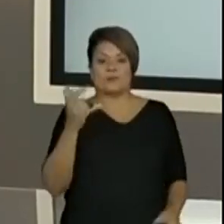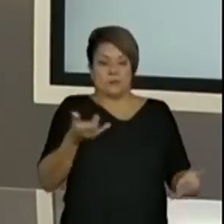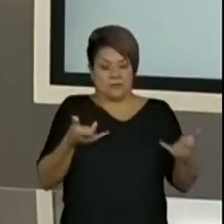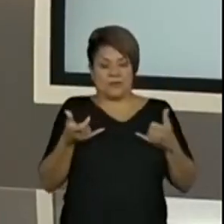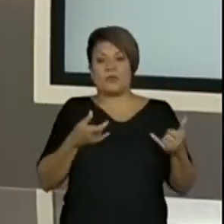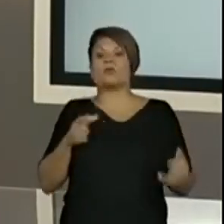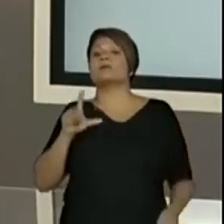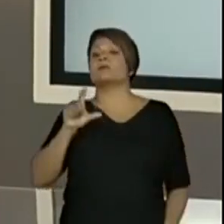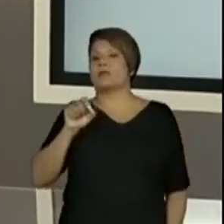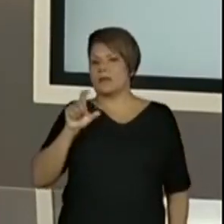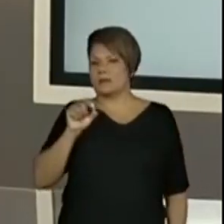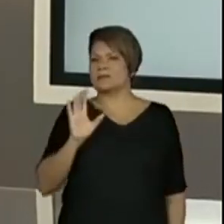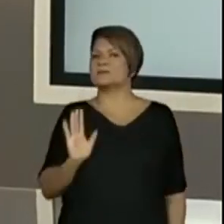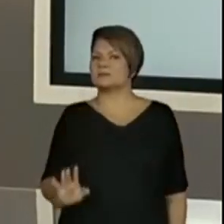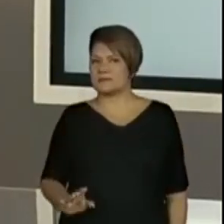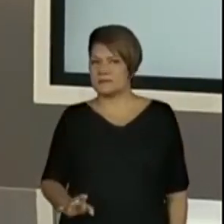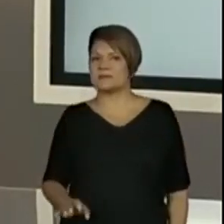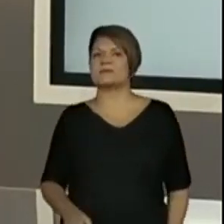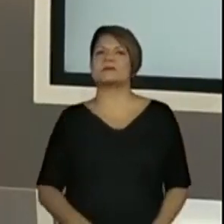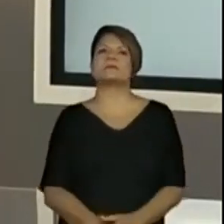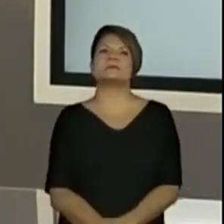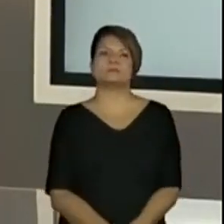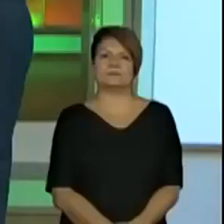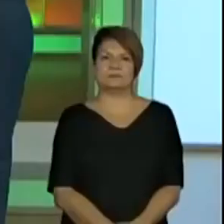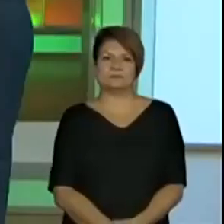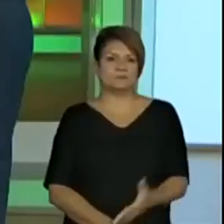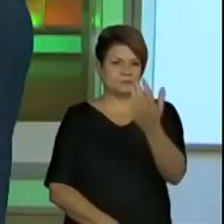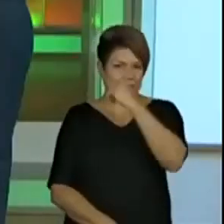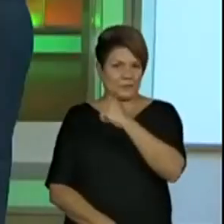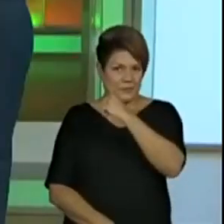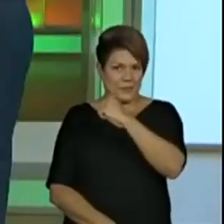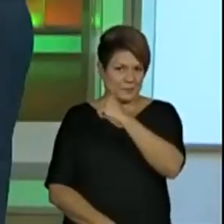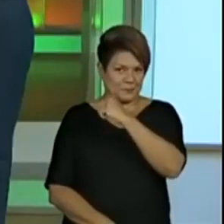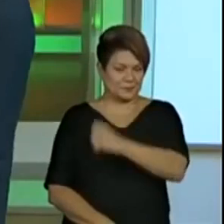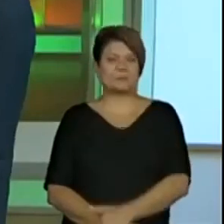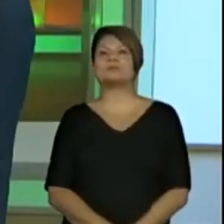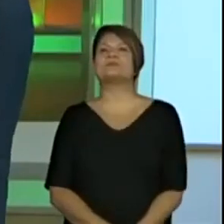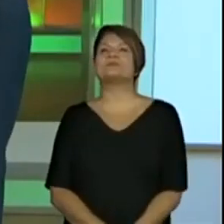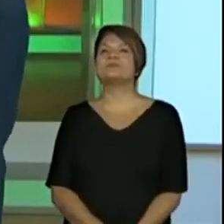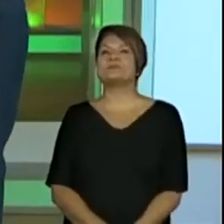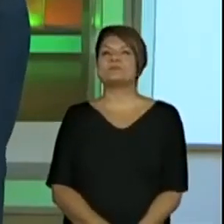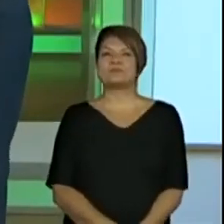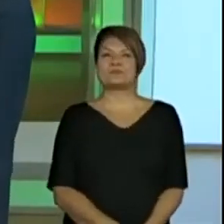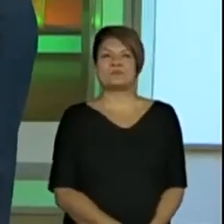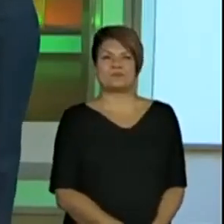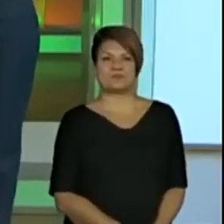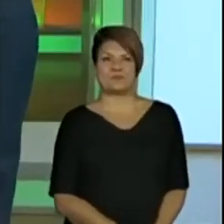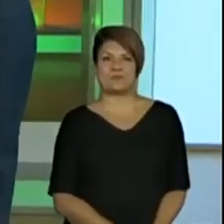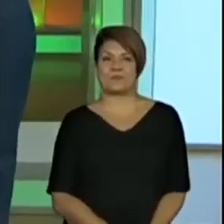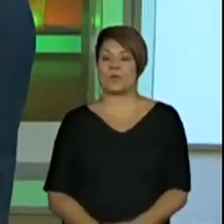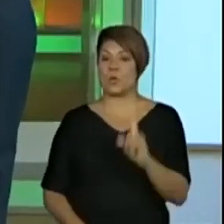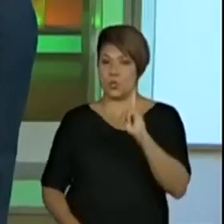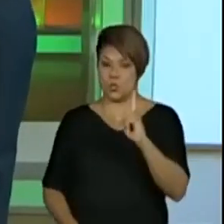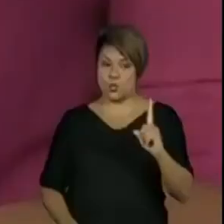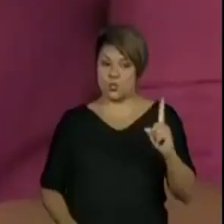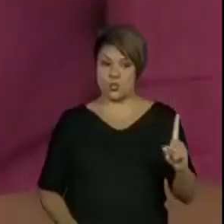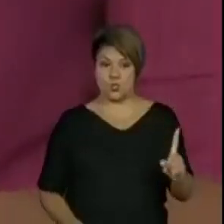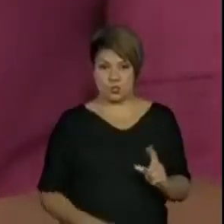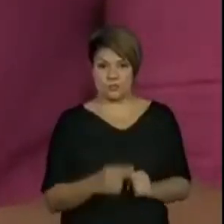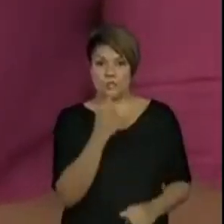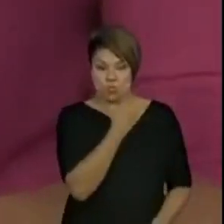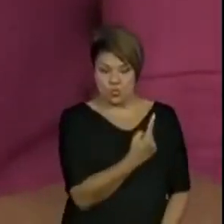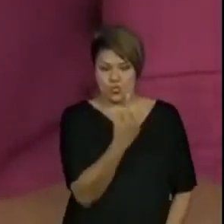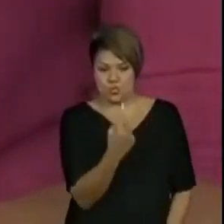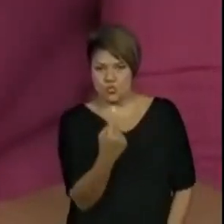que aqui tem 10 palitos. Bora lá contar com a professora? Vamos lá. Um a um também, tá? Nós vamos contar